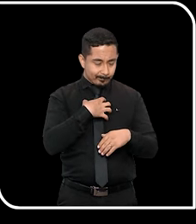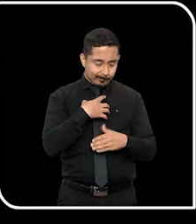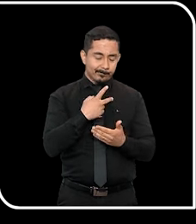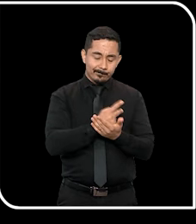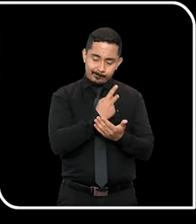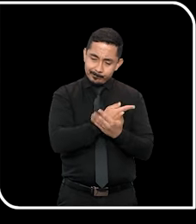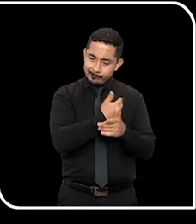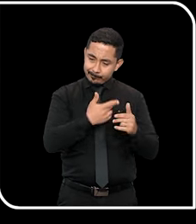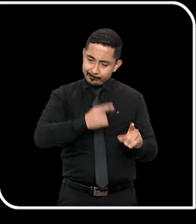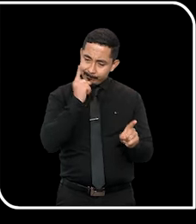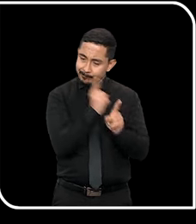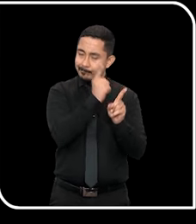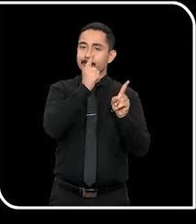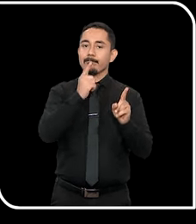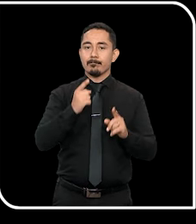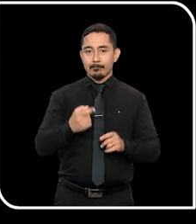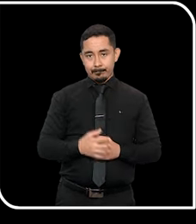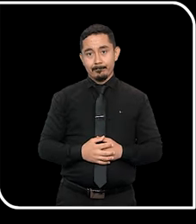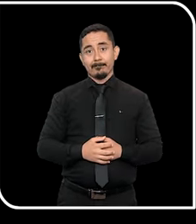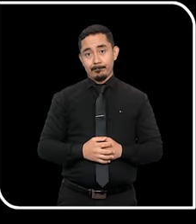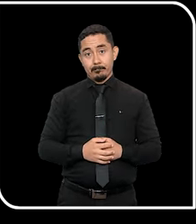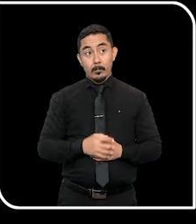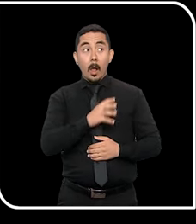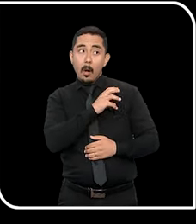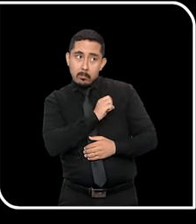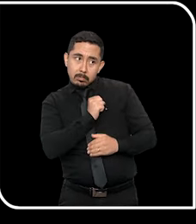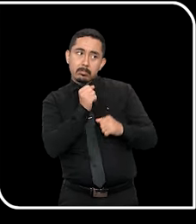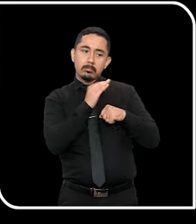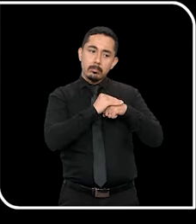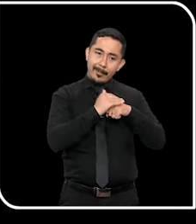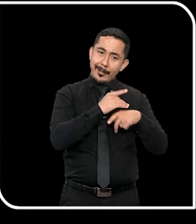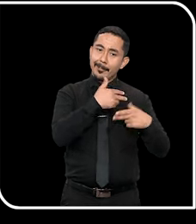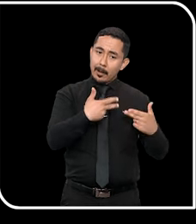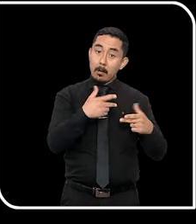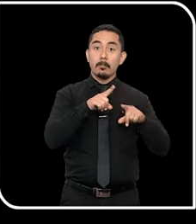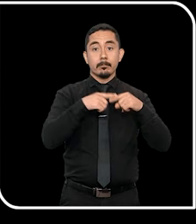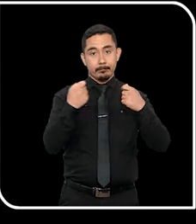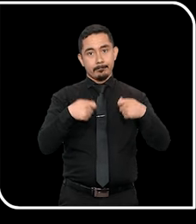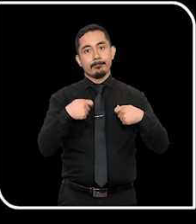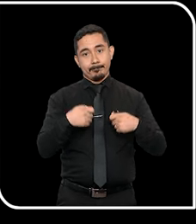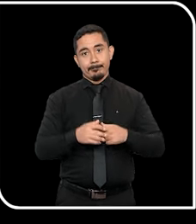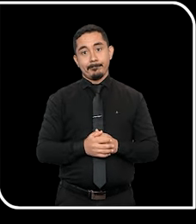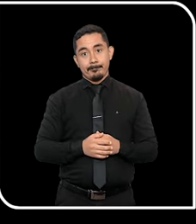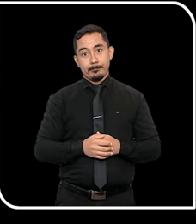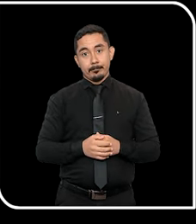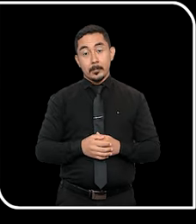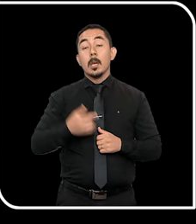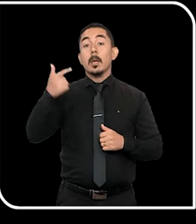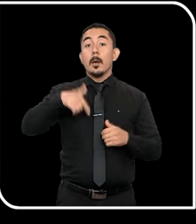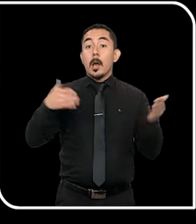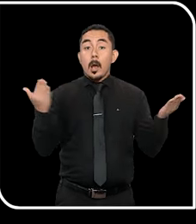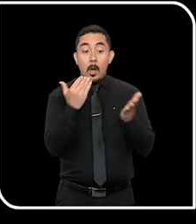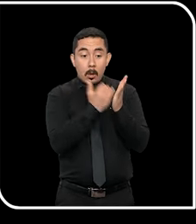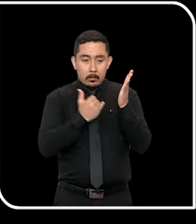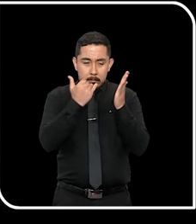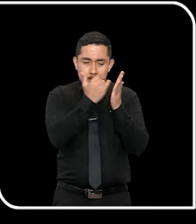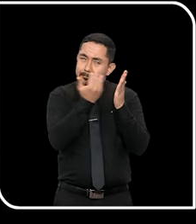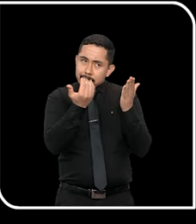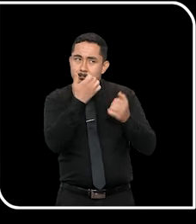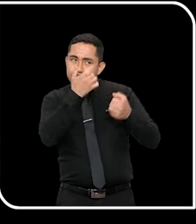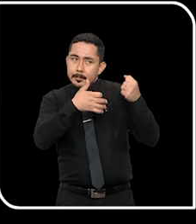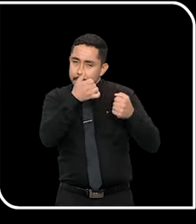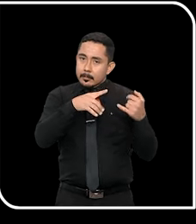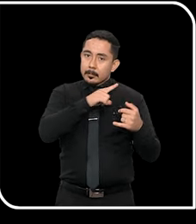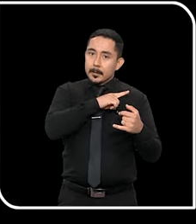mas incomodar Então bora lá eu vou trazer alguns dados que eu acho importante da gente falar eh